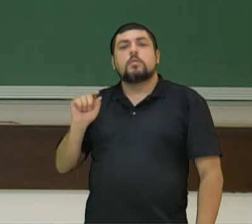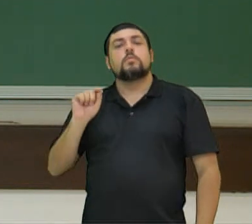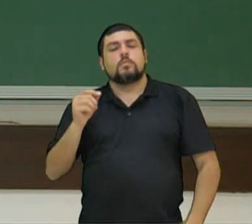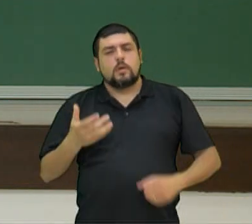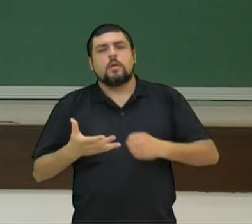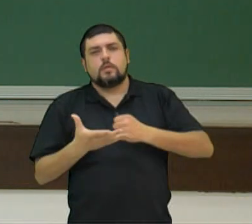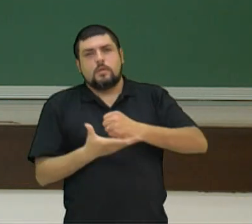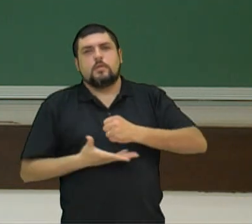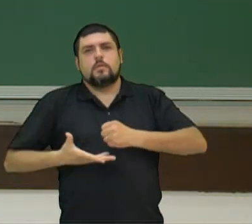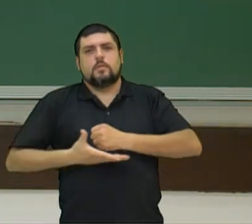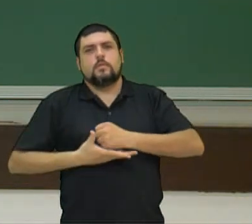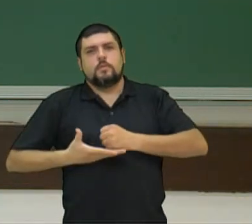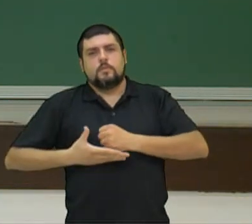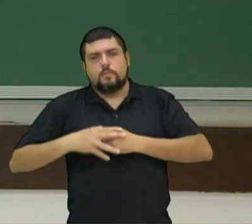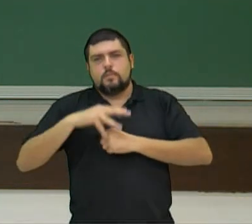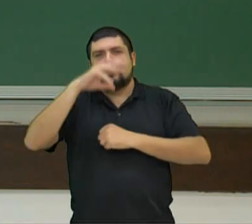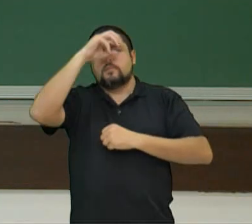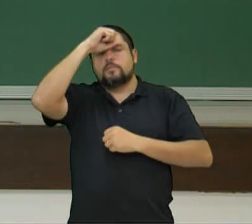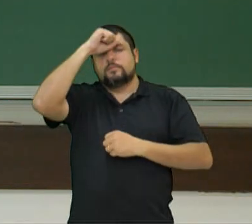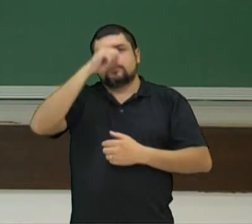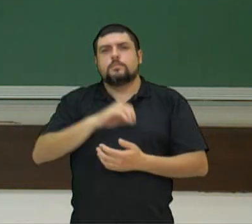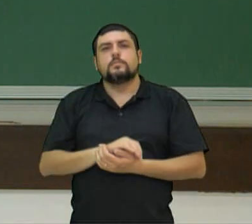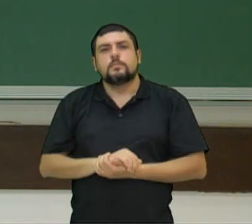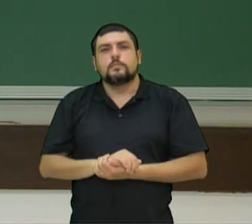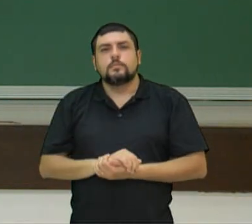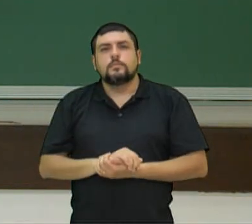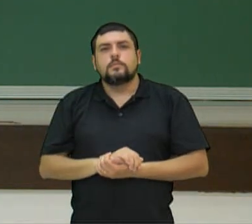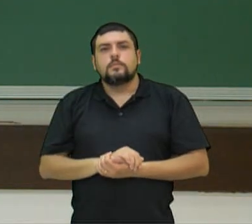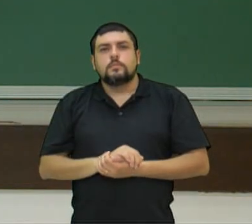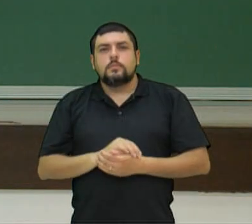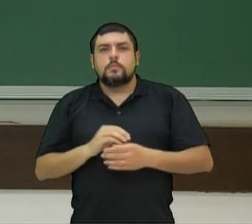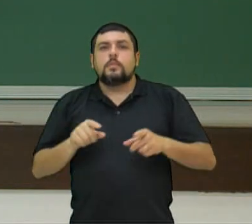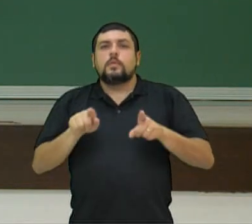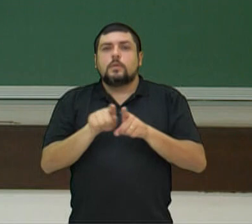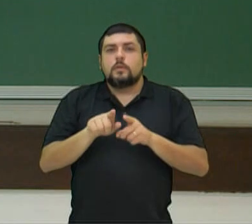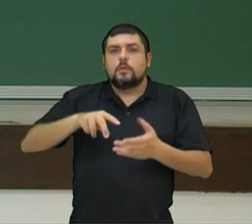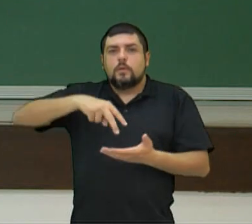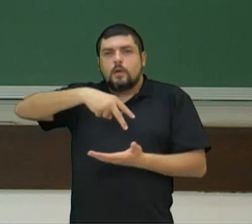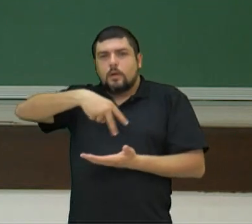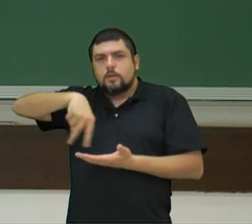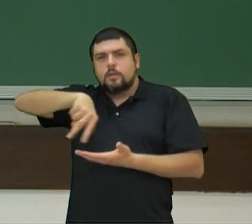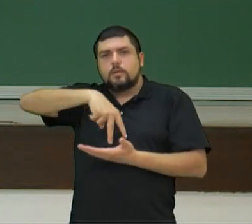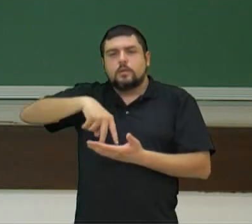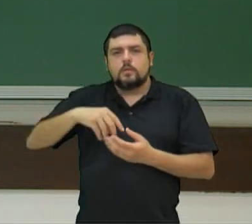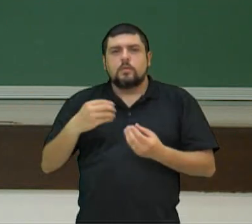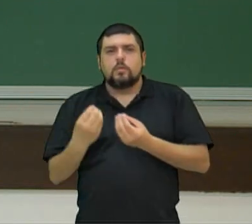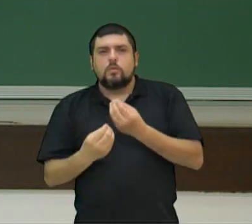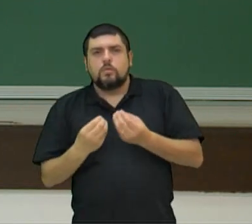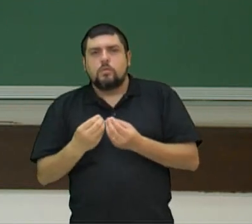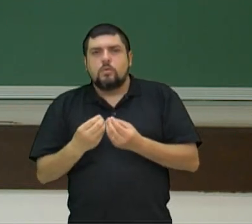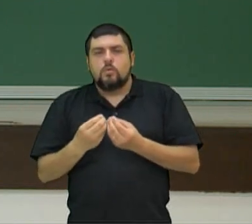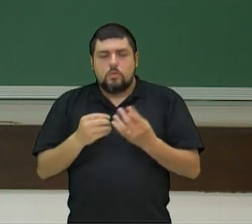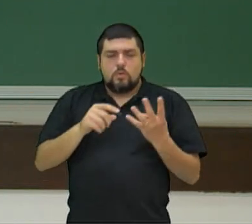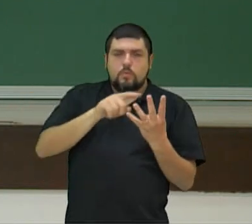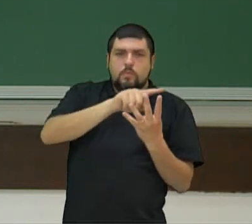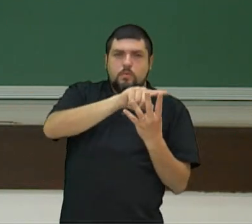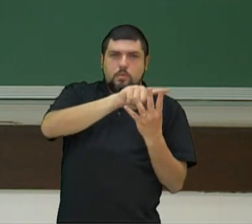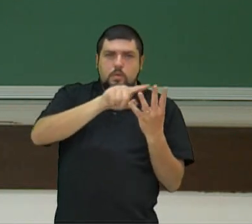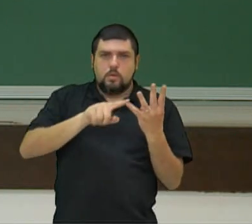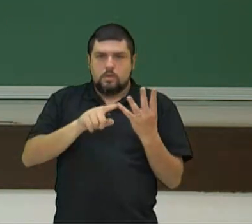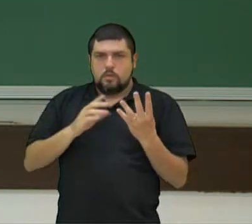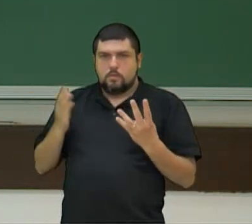nado sincronizado. E as coreografias, elas são feitas na junção de algumas